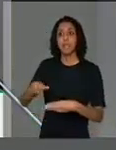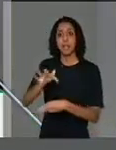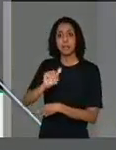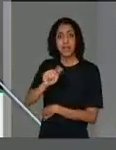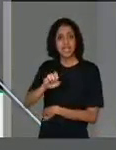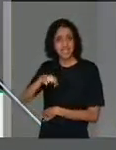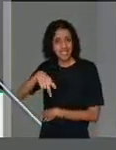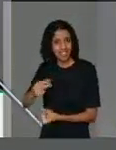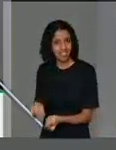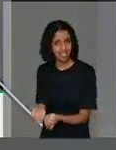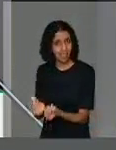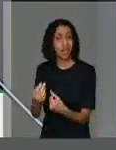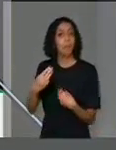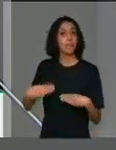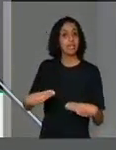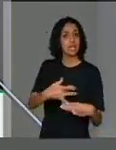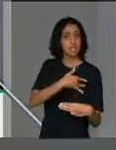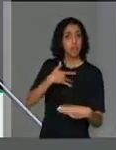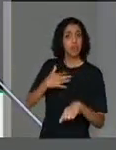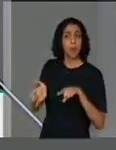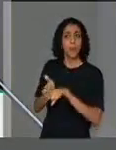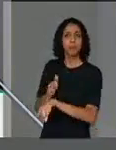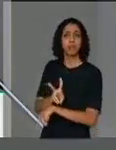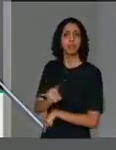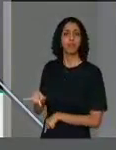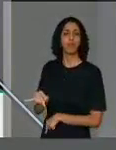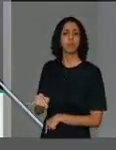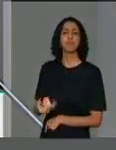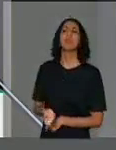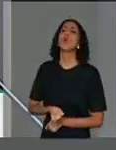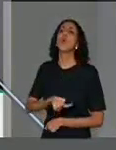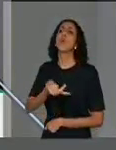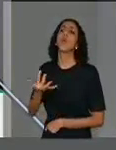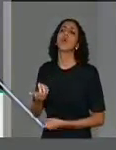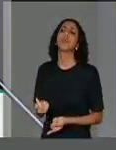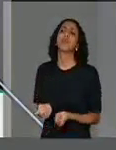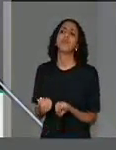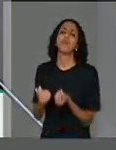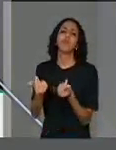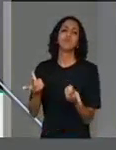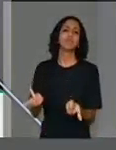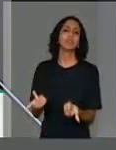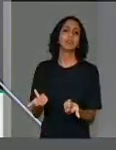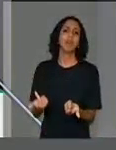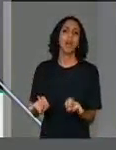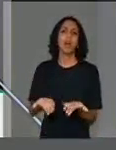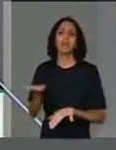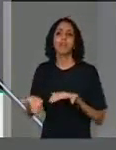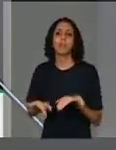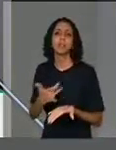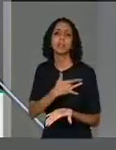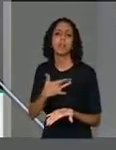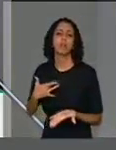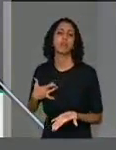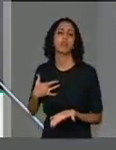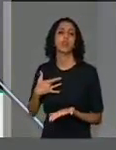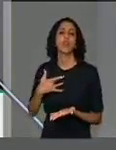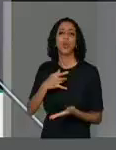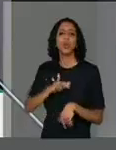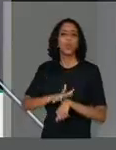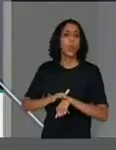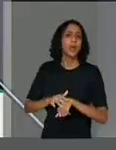Ministério da Saúde, perguntando quanto se gasta com o tratamento de doenças relacionadas ao